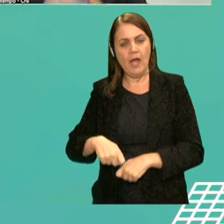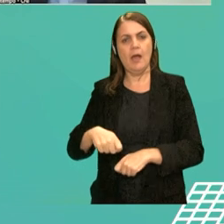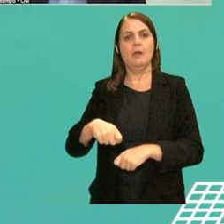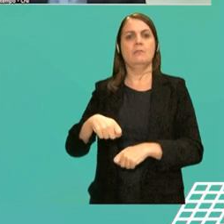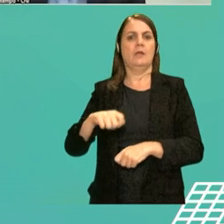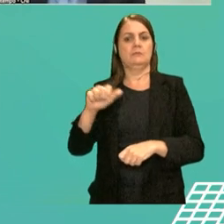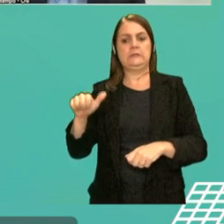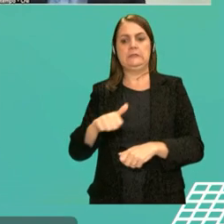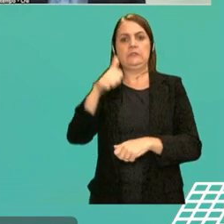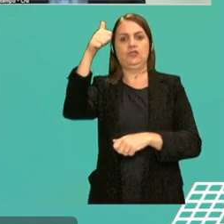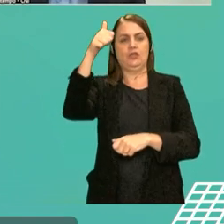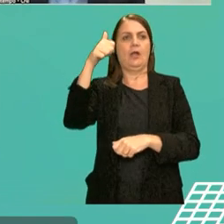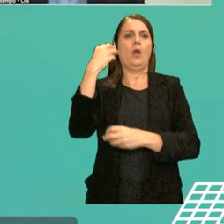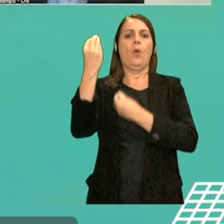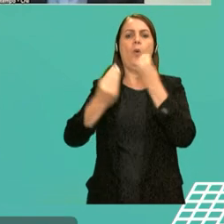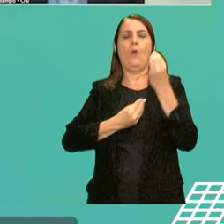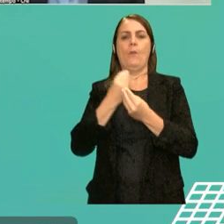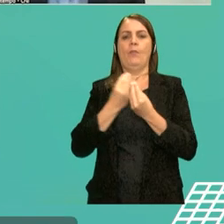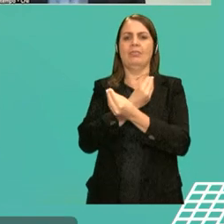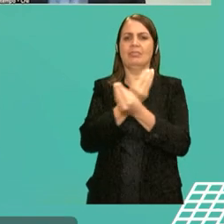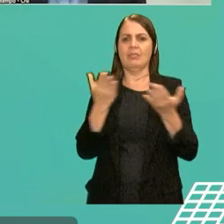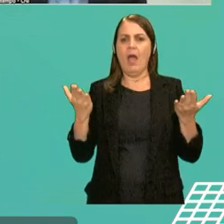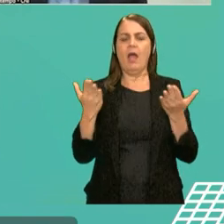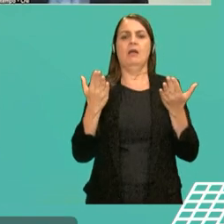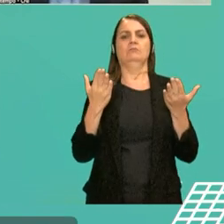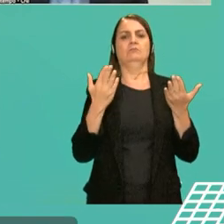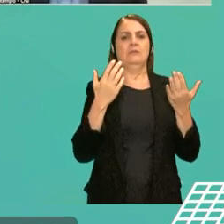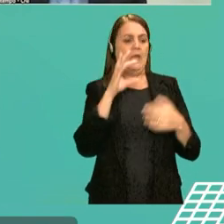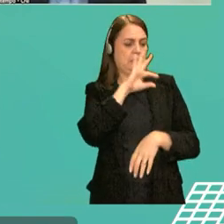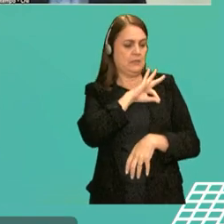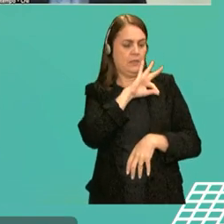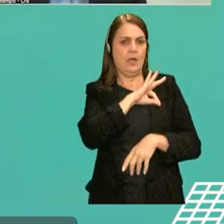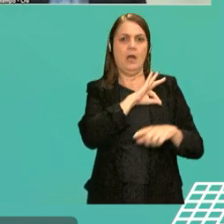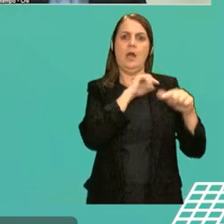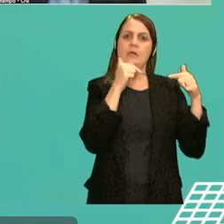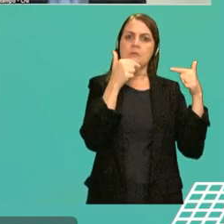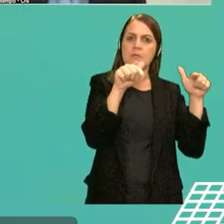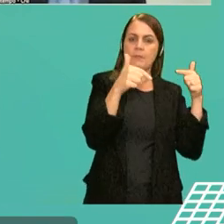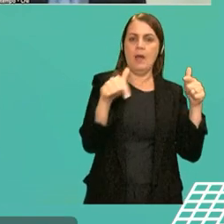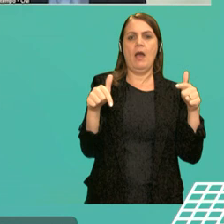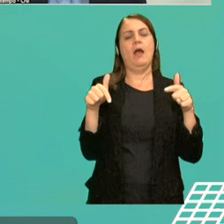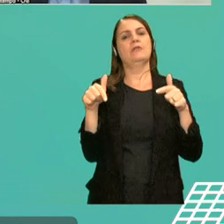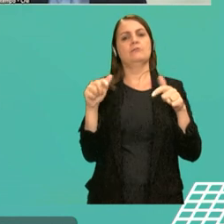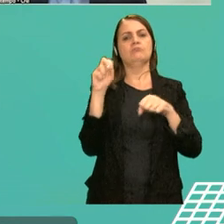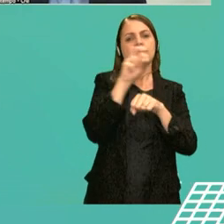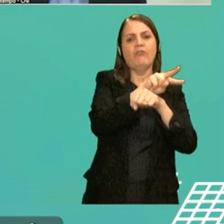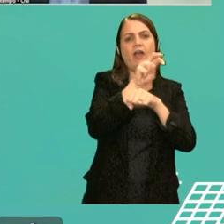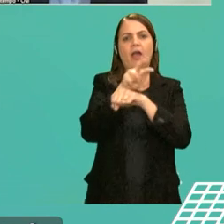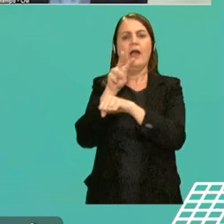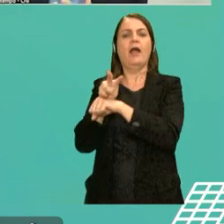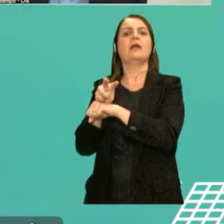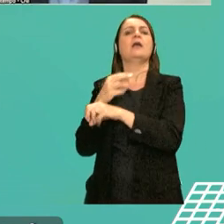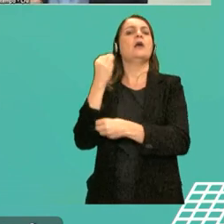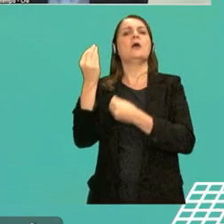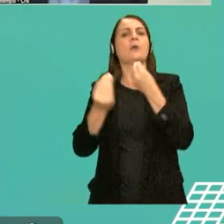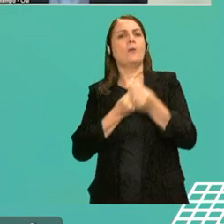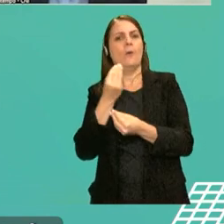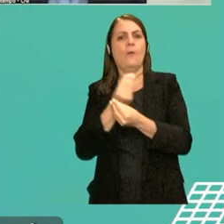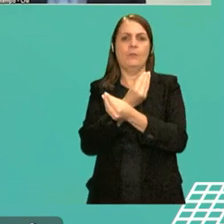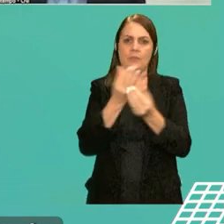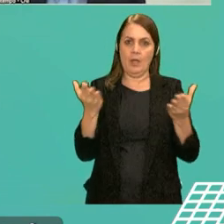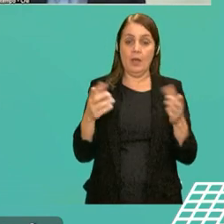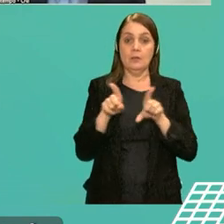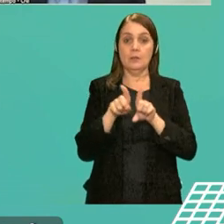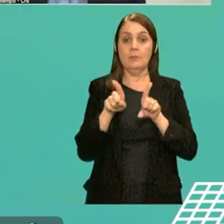e emprego a partir da exploração sustentável dos recursos biológicos, e também trazer